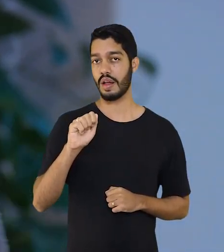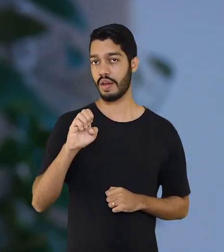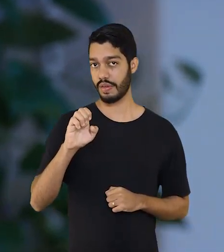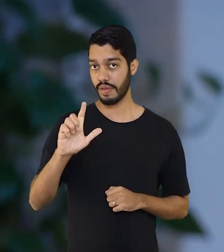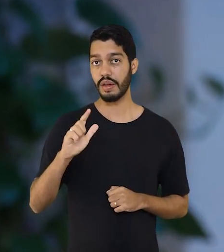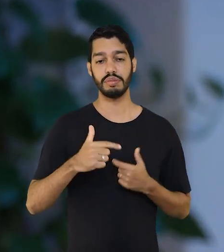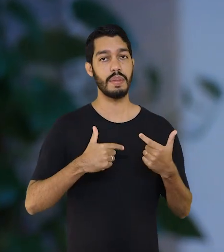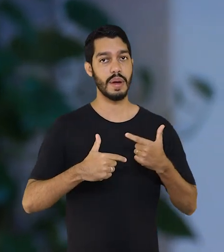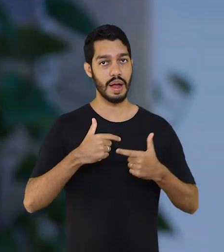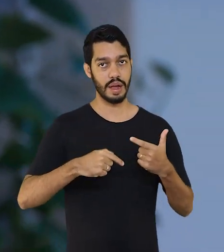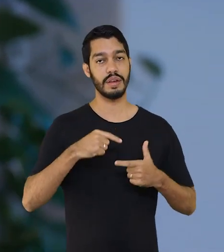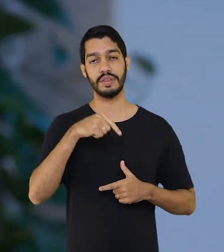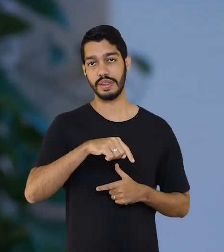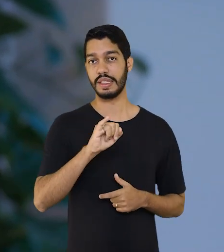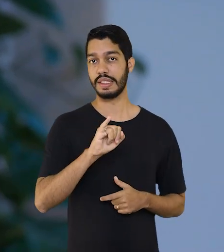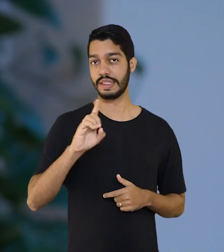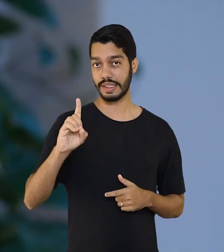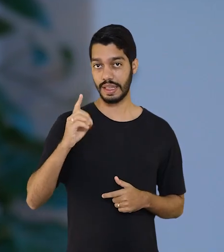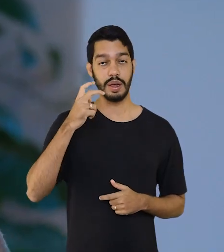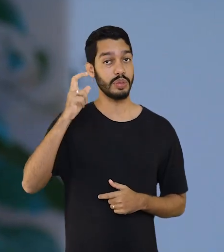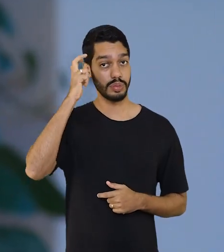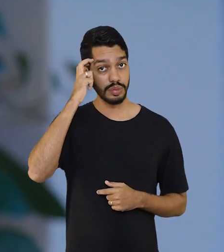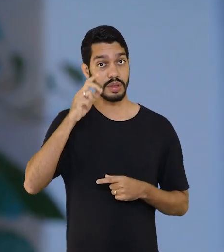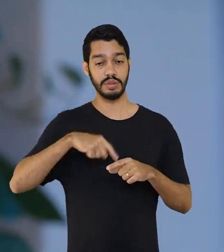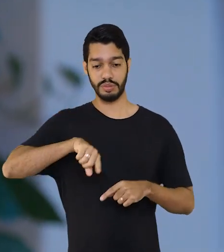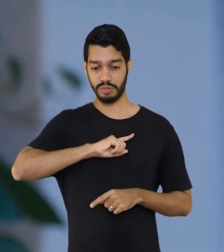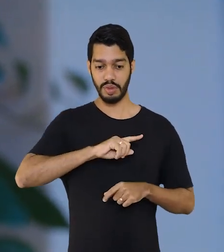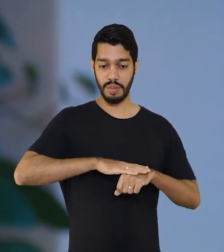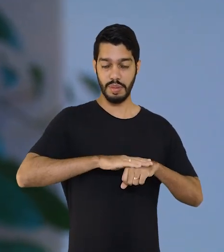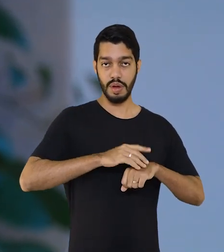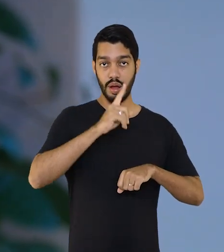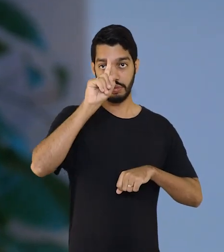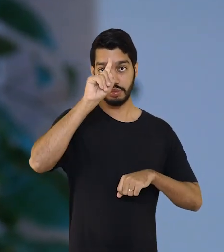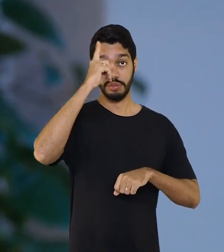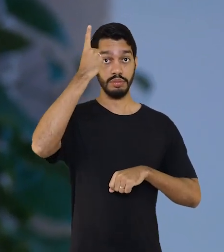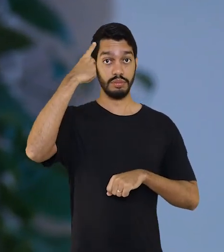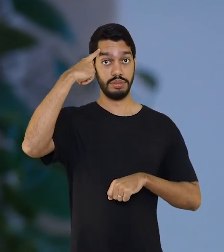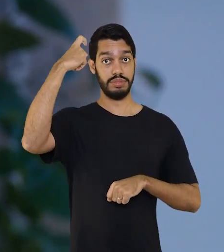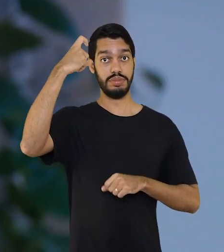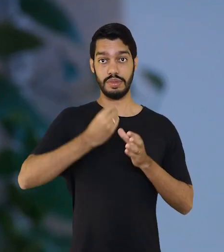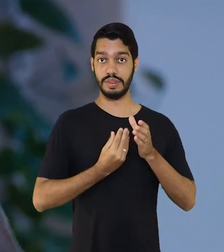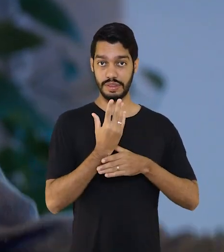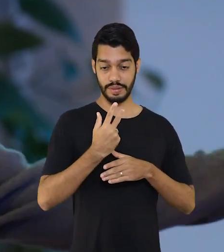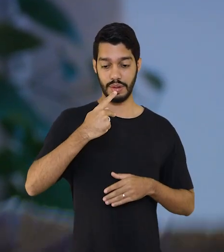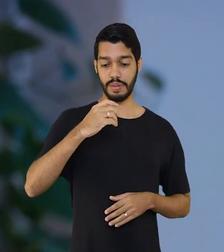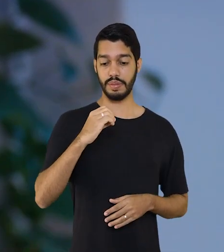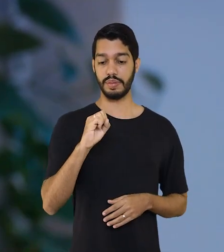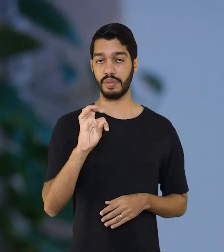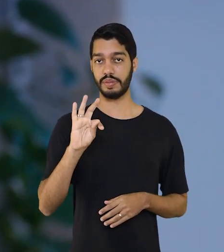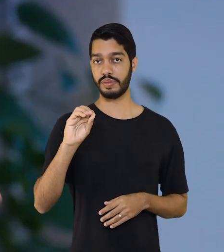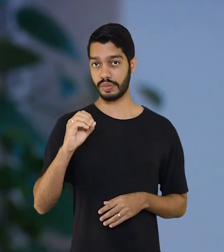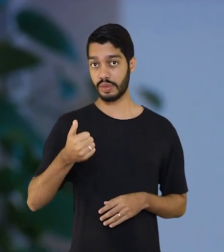Cultural. Nós somos os criadores e realizadores do Posto 12, um projeto que a gente está tendo a alegria de compartilhar